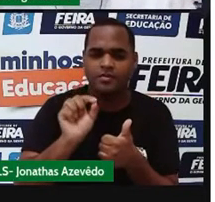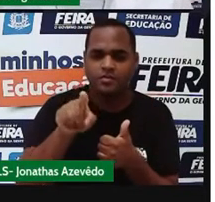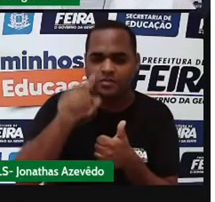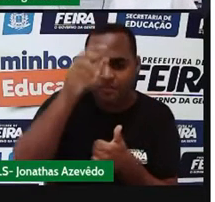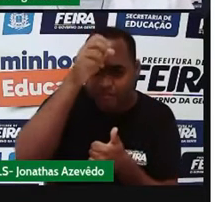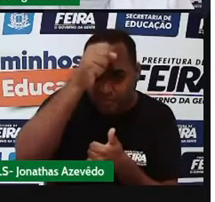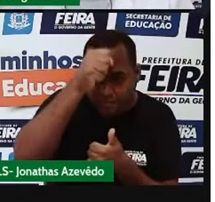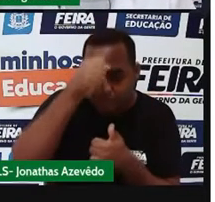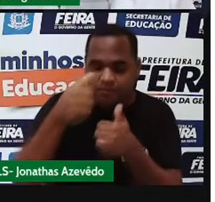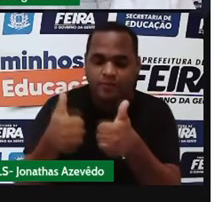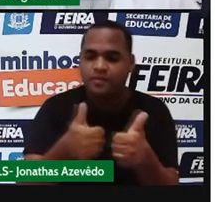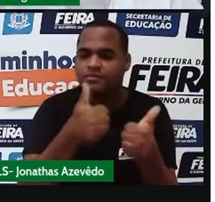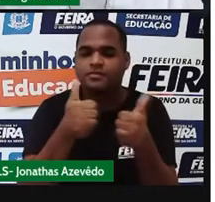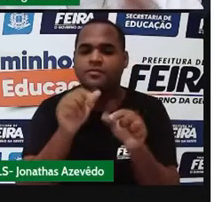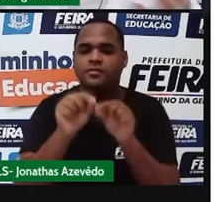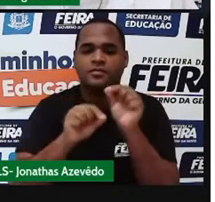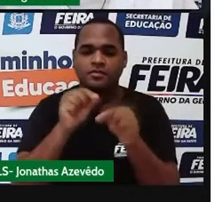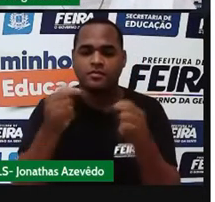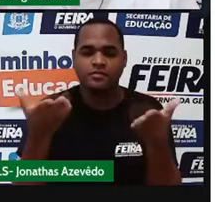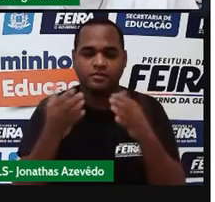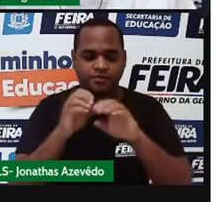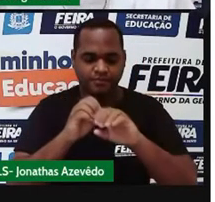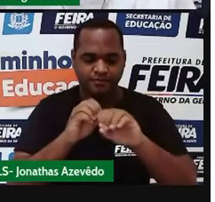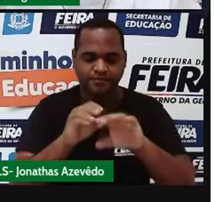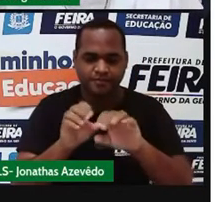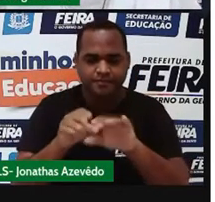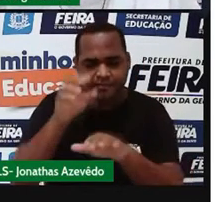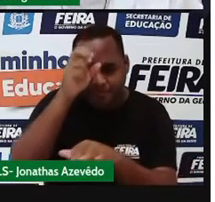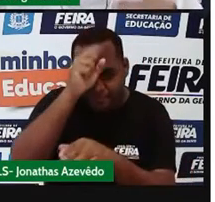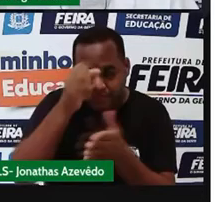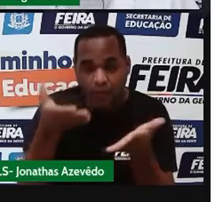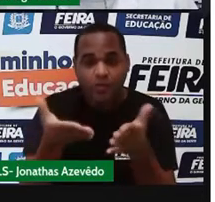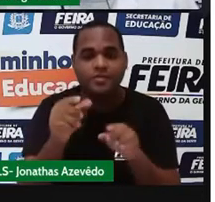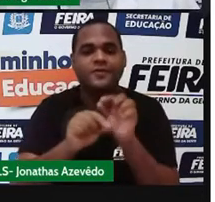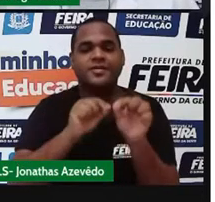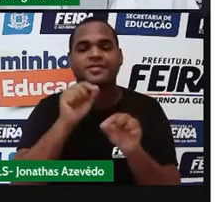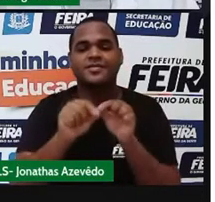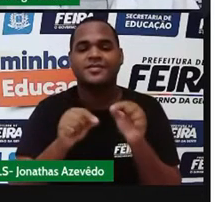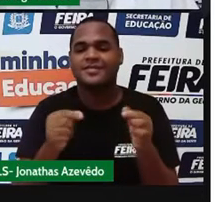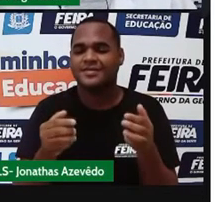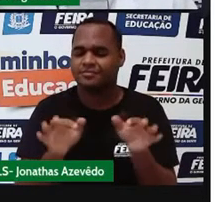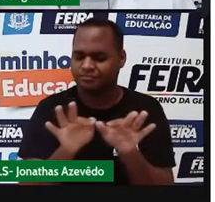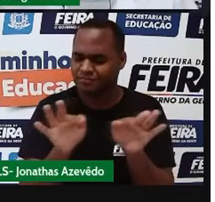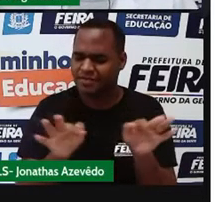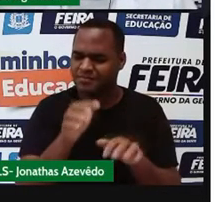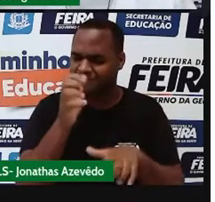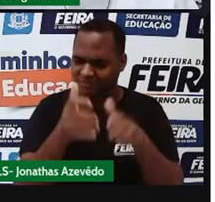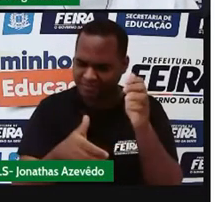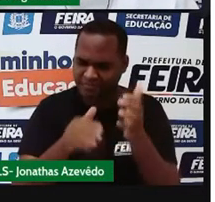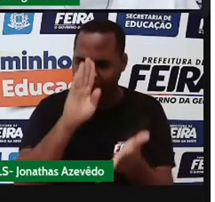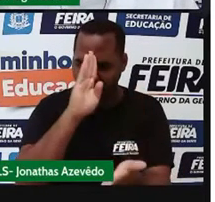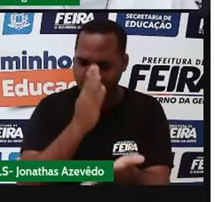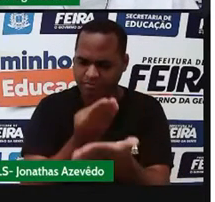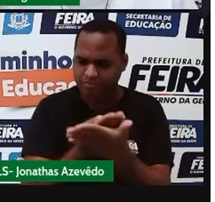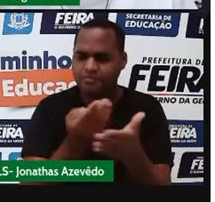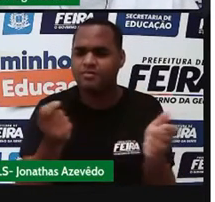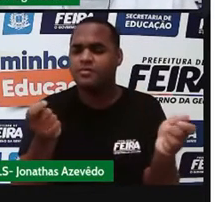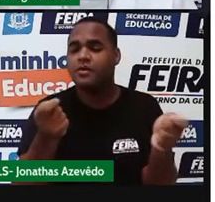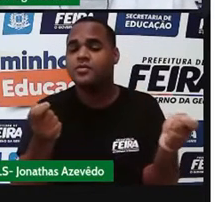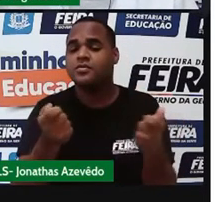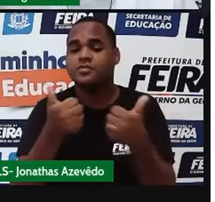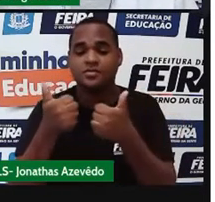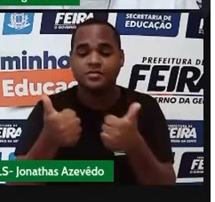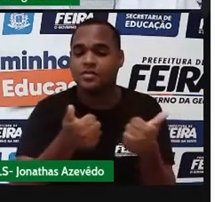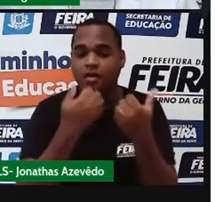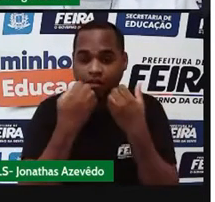aprender nessa aula de hoje duas coisinhas bem simples pode confiar duas coisinhas